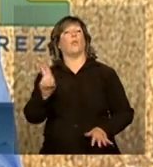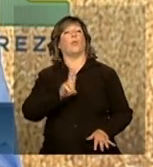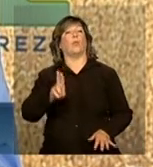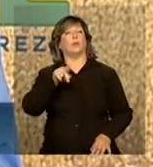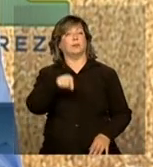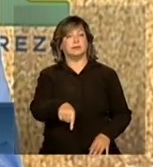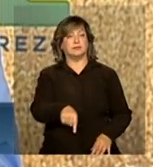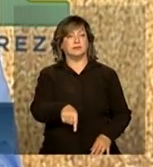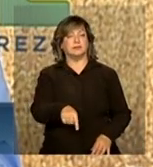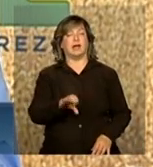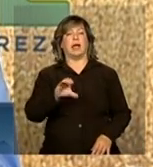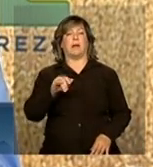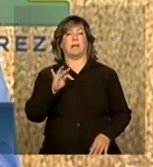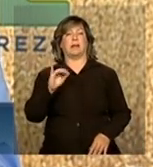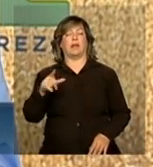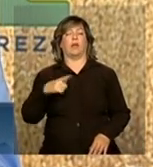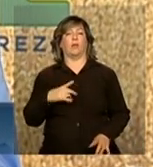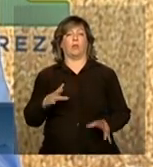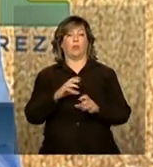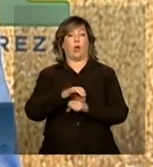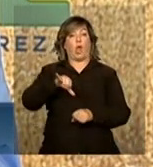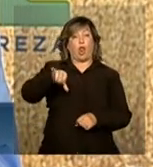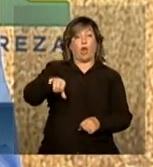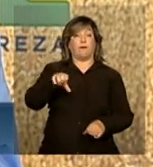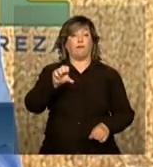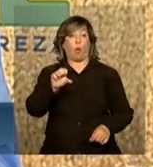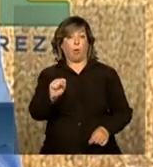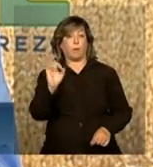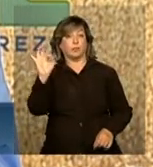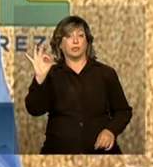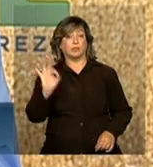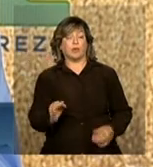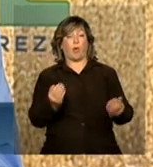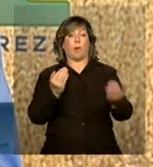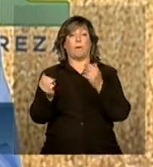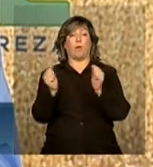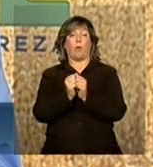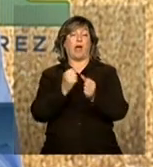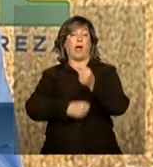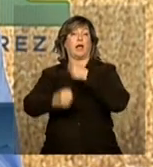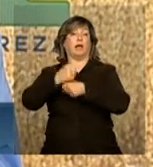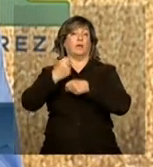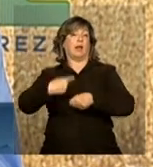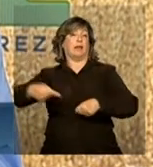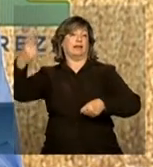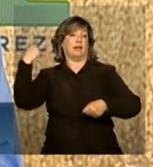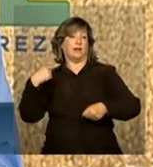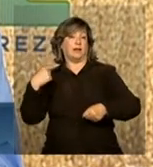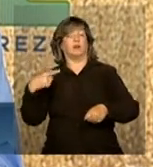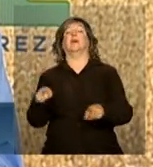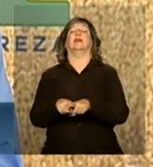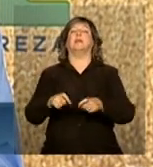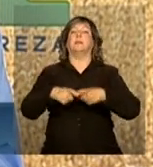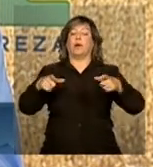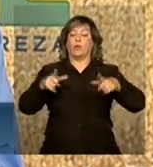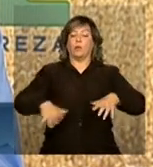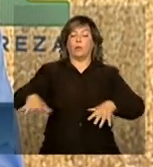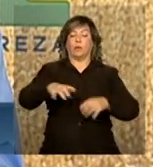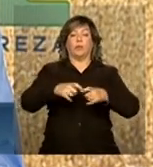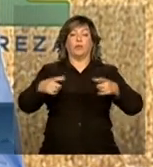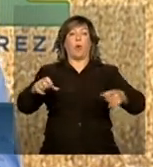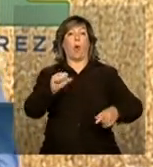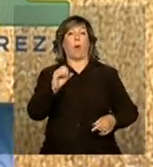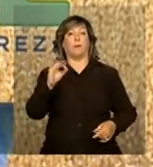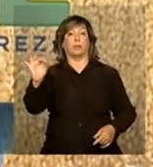capital assegurado em 98% em relação ao ano anterior, expandir a área assegurada em